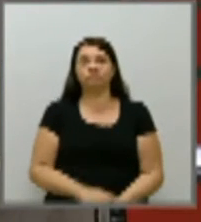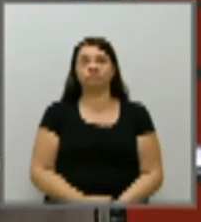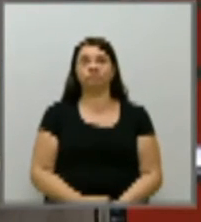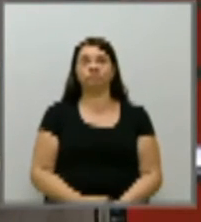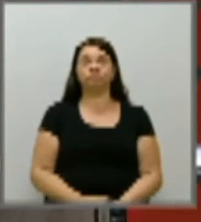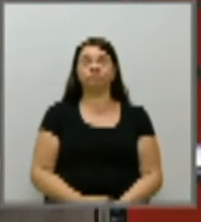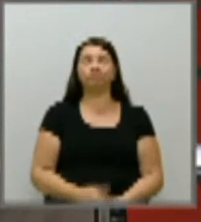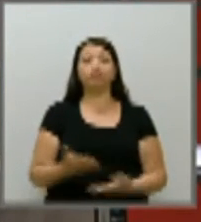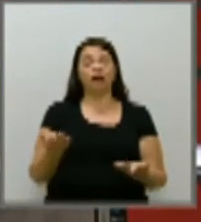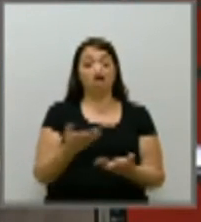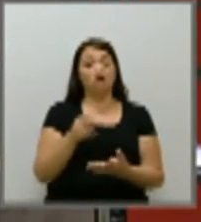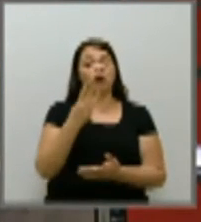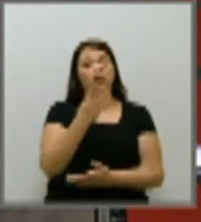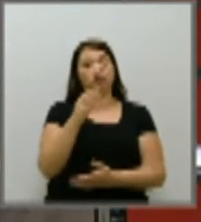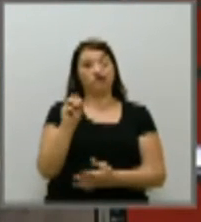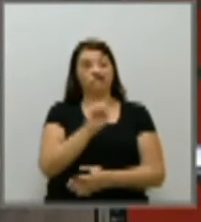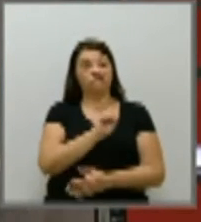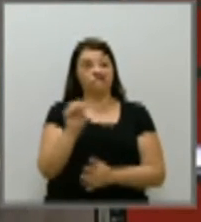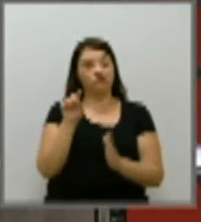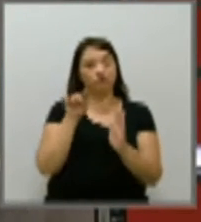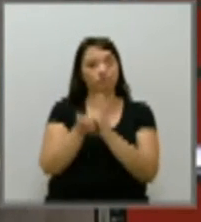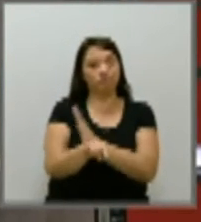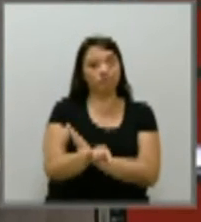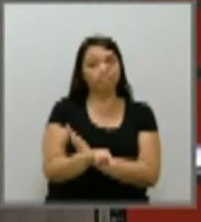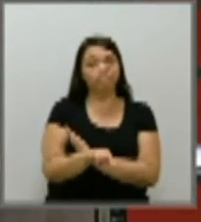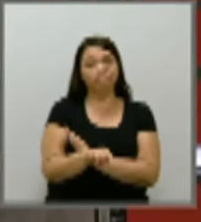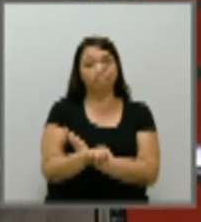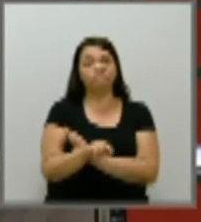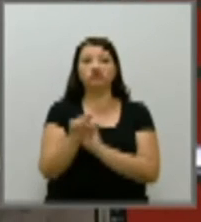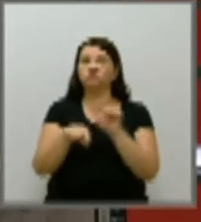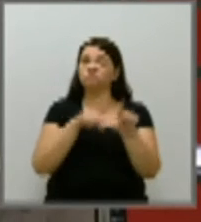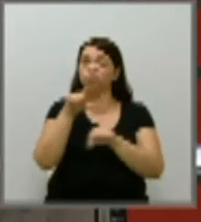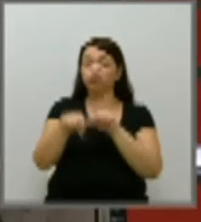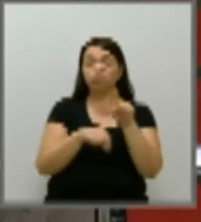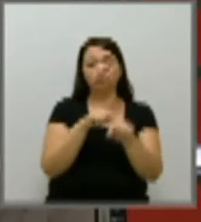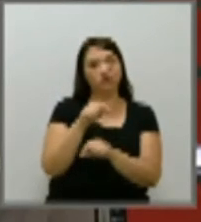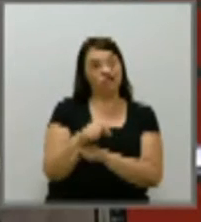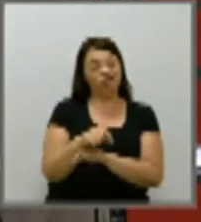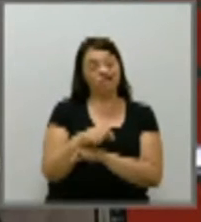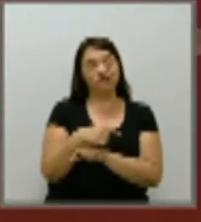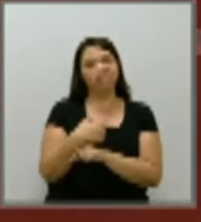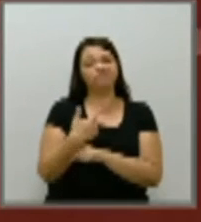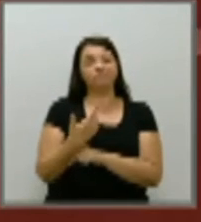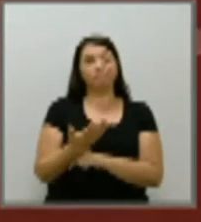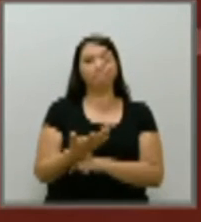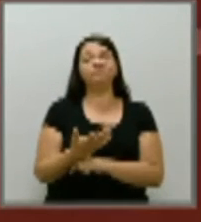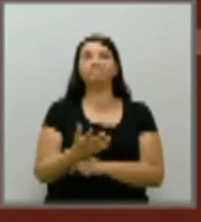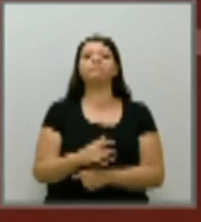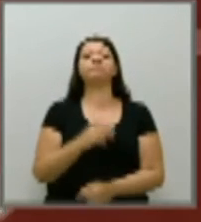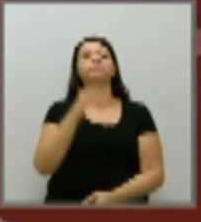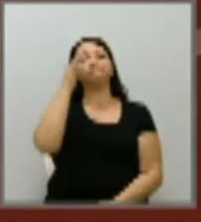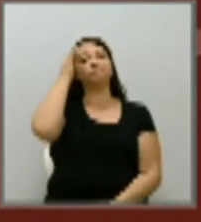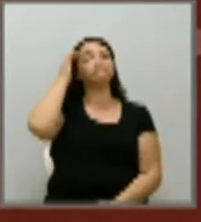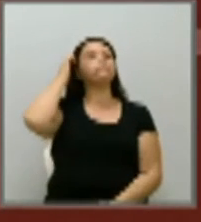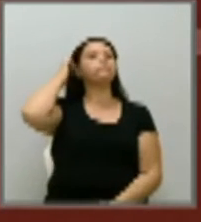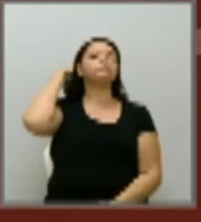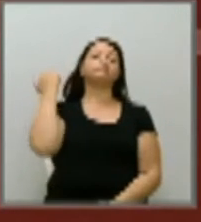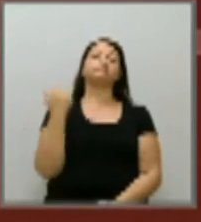agora tem 30 segundos para fazer a pergunta. A senhora escolhe a quem perguntar, exceto o candidato Marco Alba.